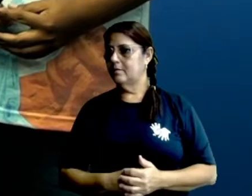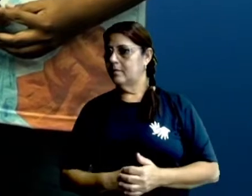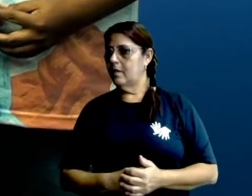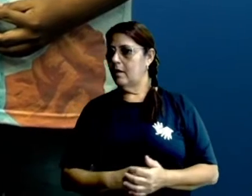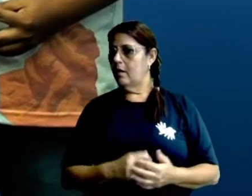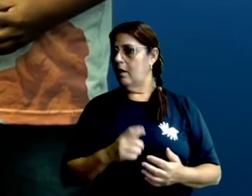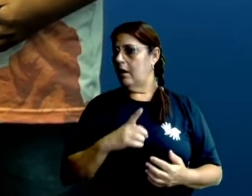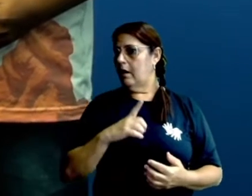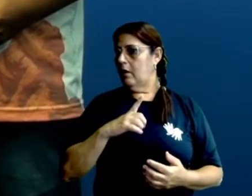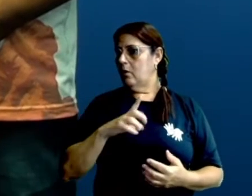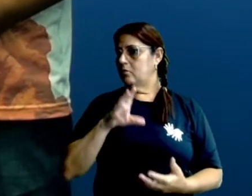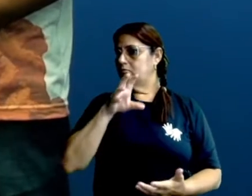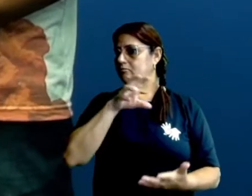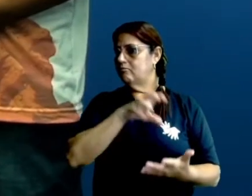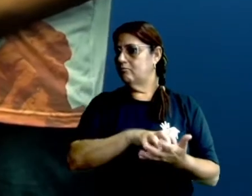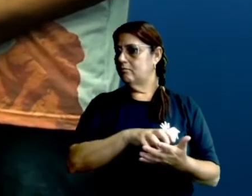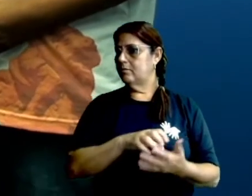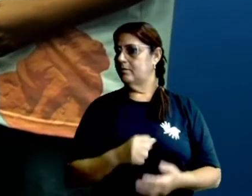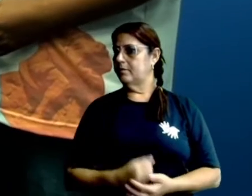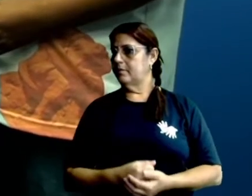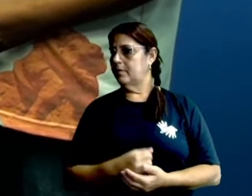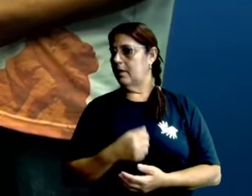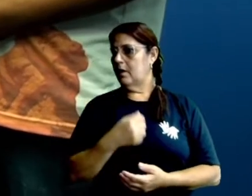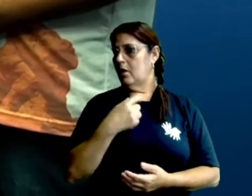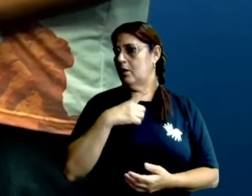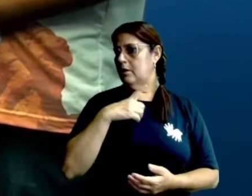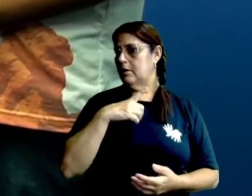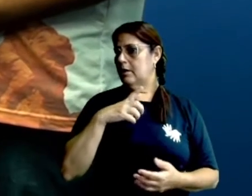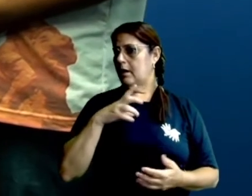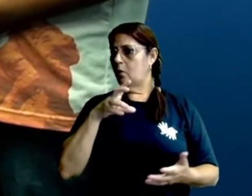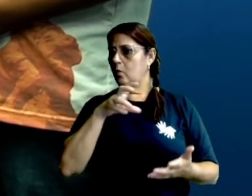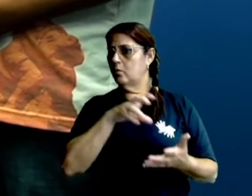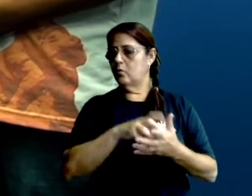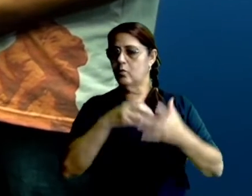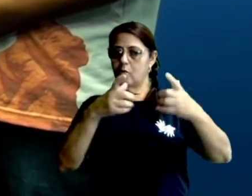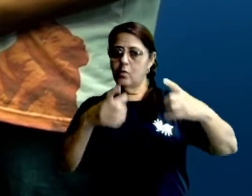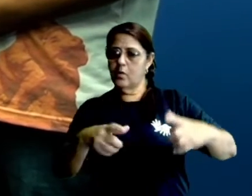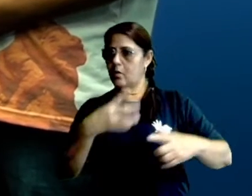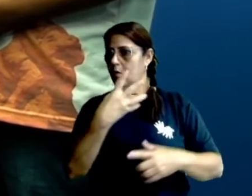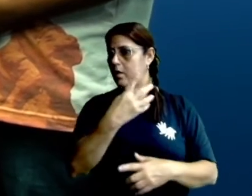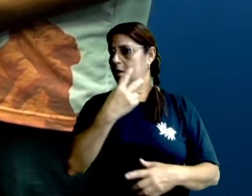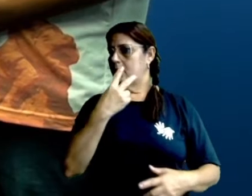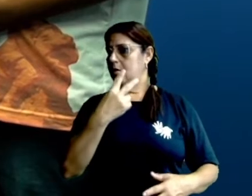Área territorial e posição geográfica. Com área territorial de